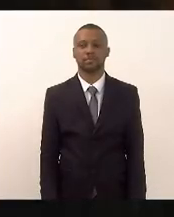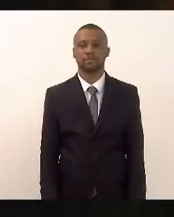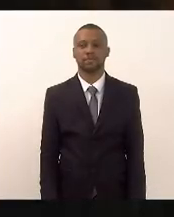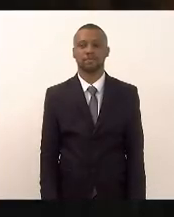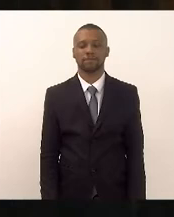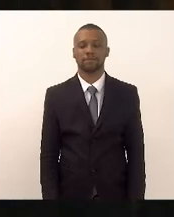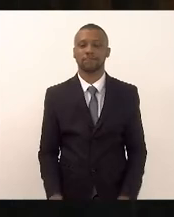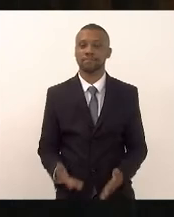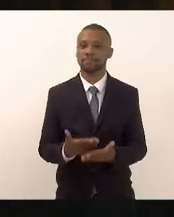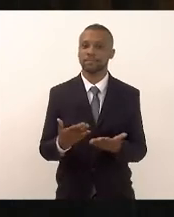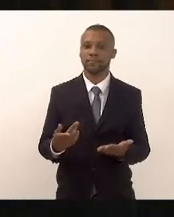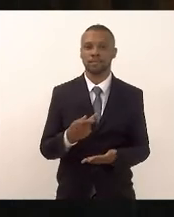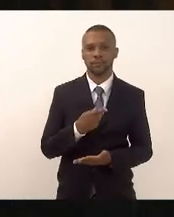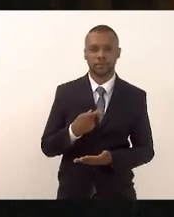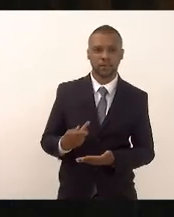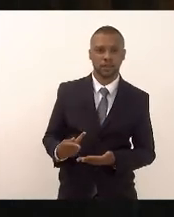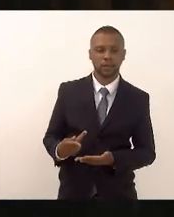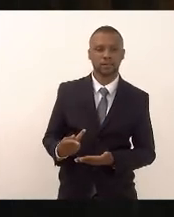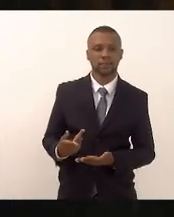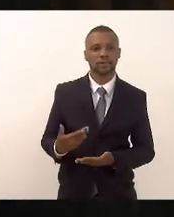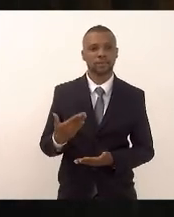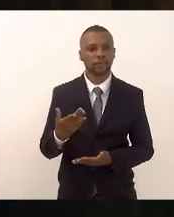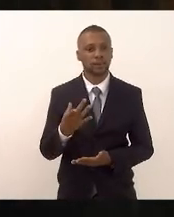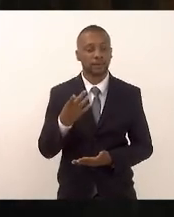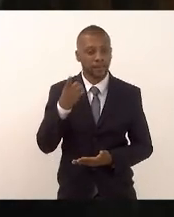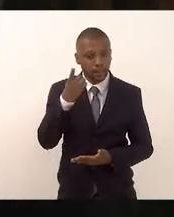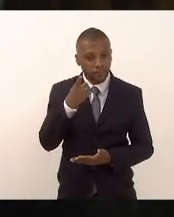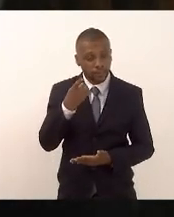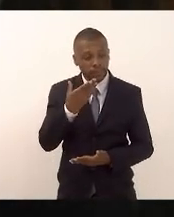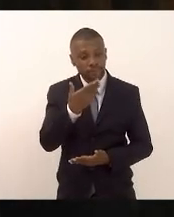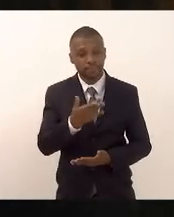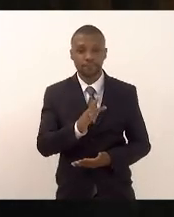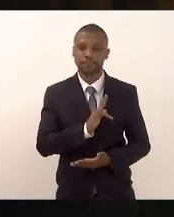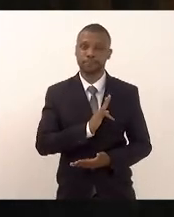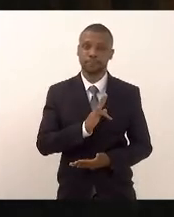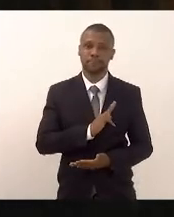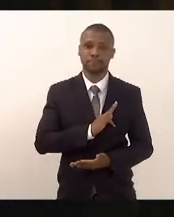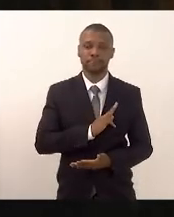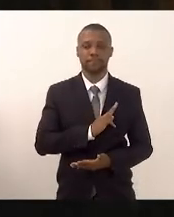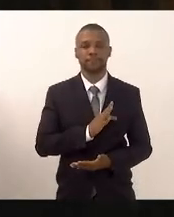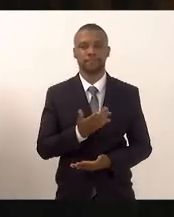Senhora Presidente, deputada Marta Rocha,